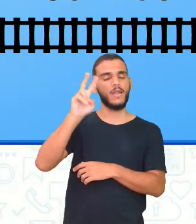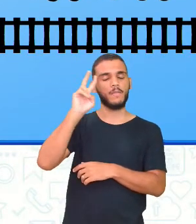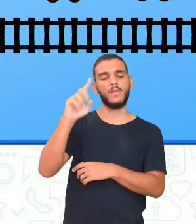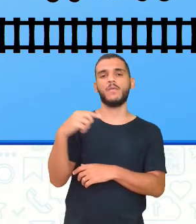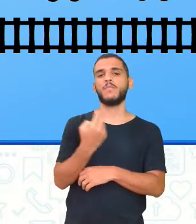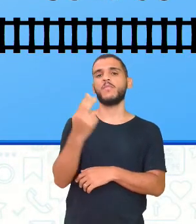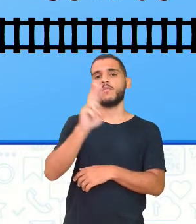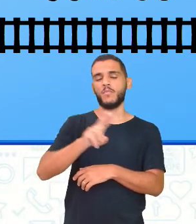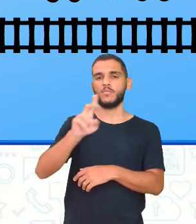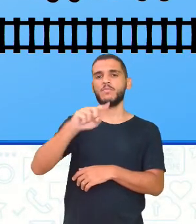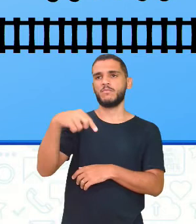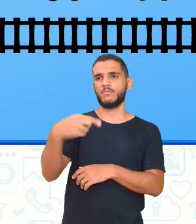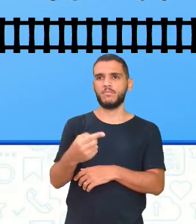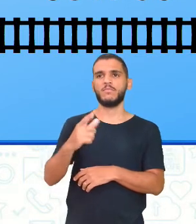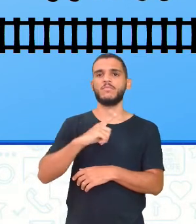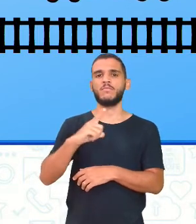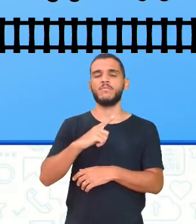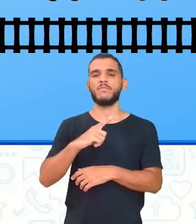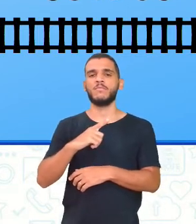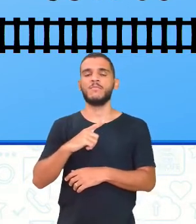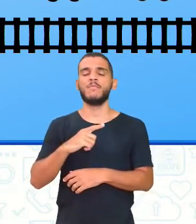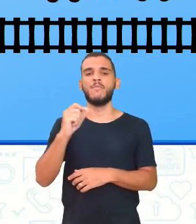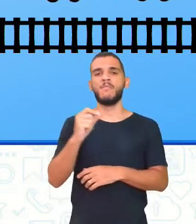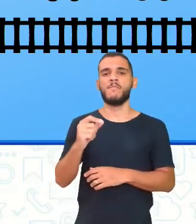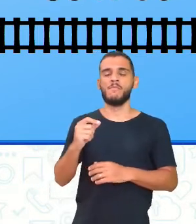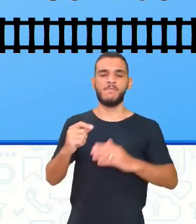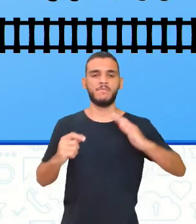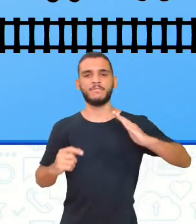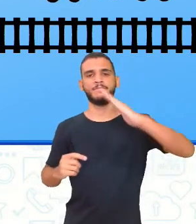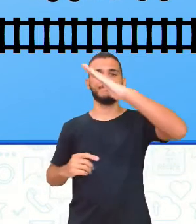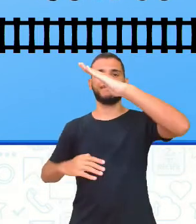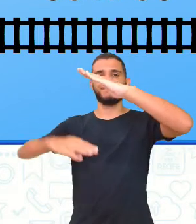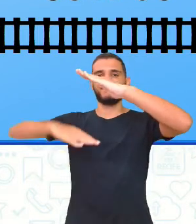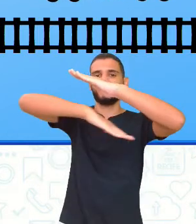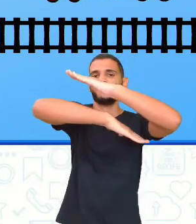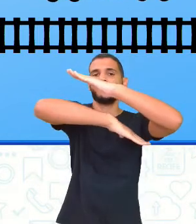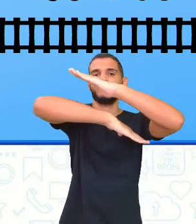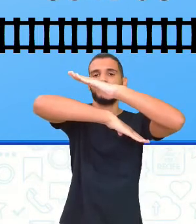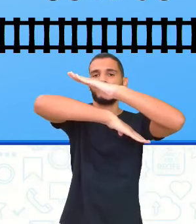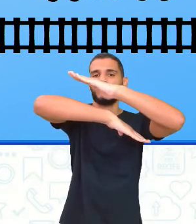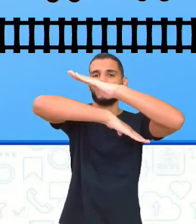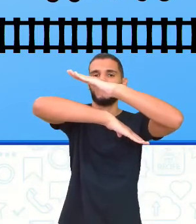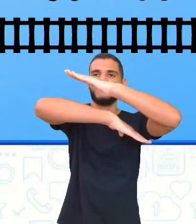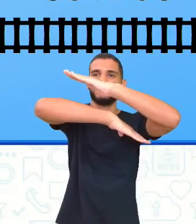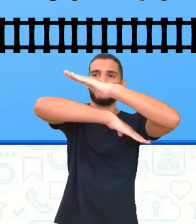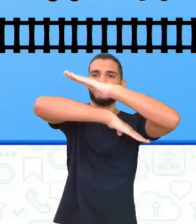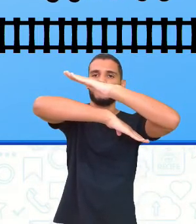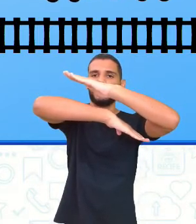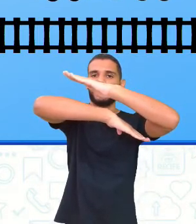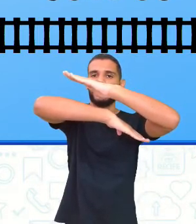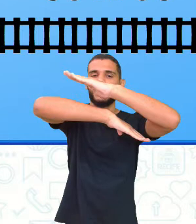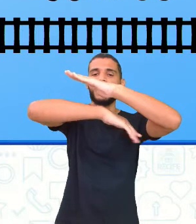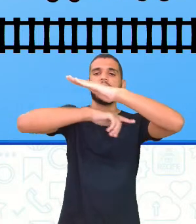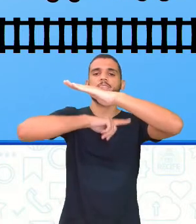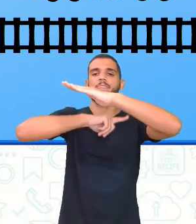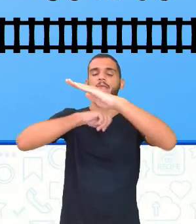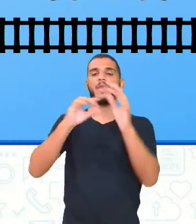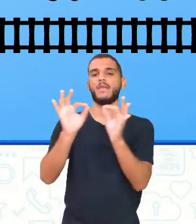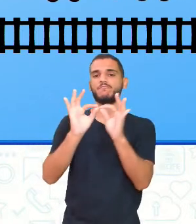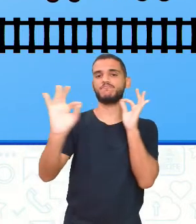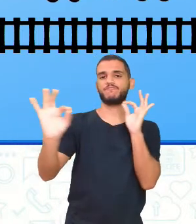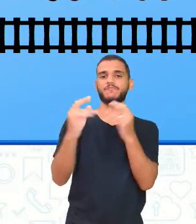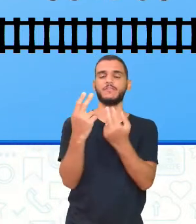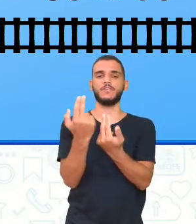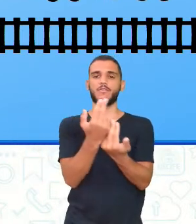utilizar depois, retas paralelas. Retas paralelas têm a mesma distância. Professora, por que a